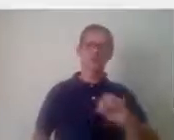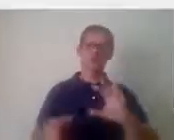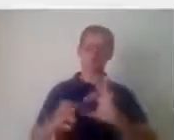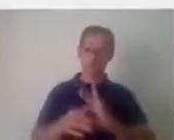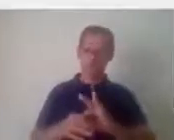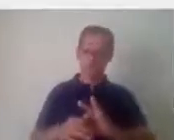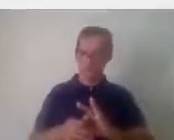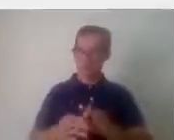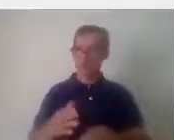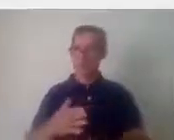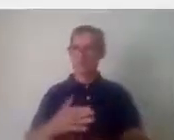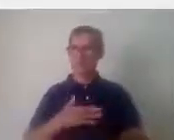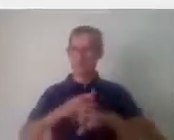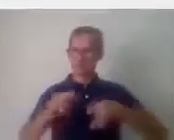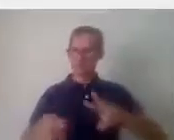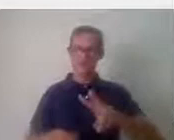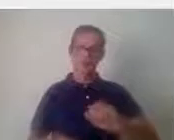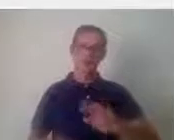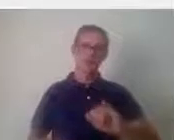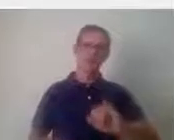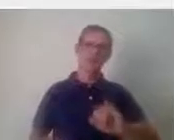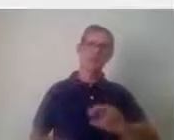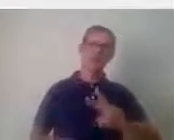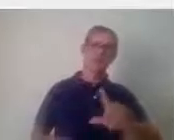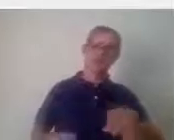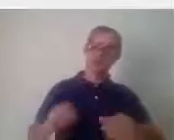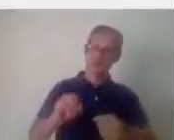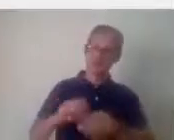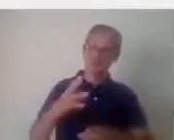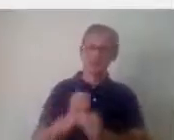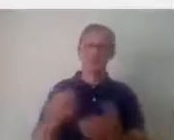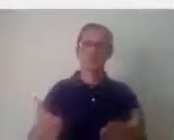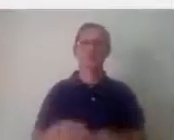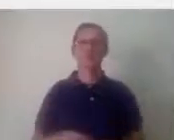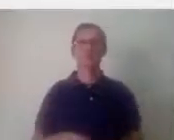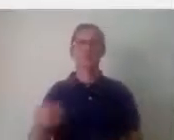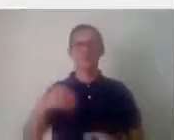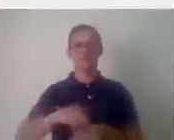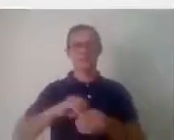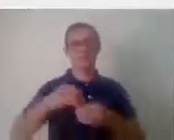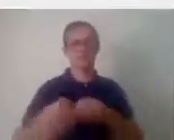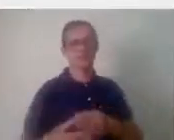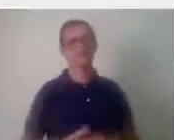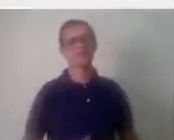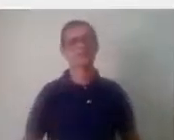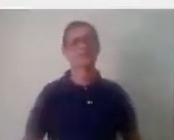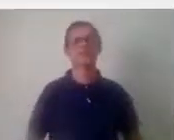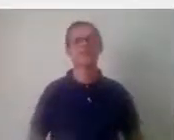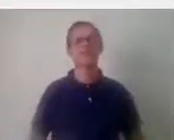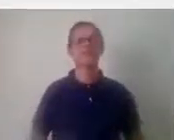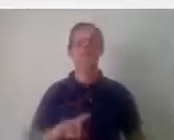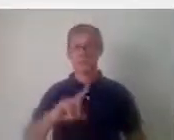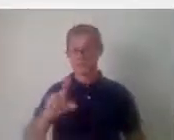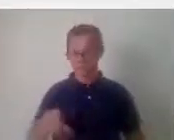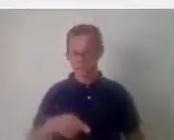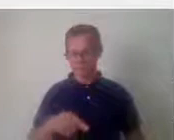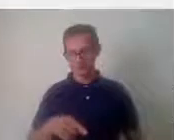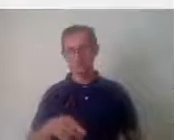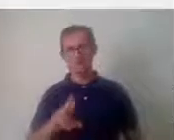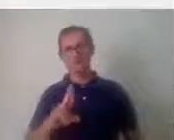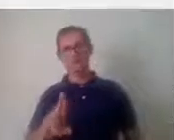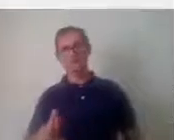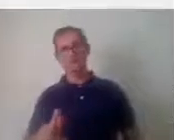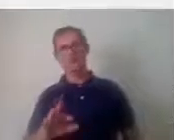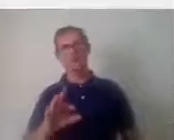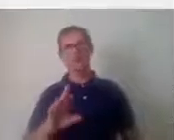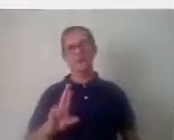mudança de variável. O que nós vamos fazer? Calcular agora, de dentro para fora. Integral em relação de r em relação